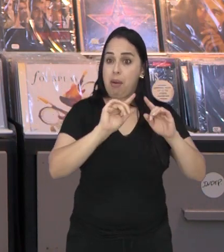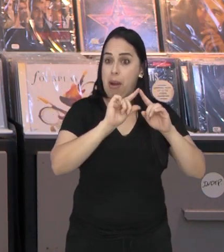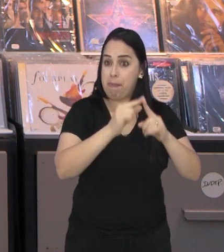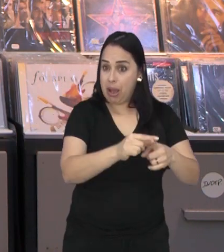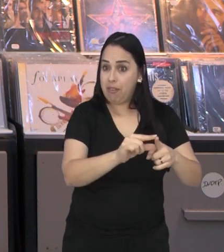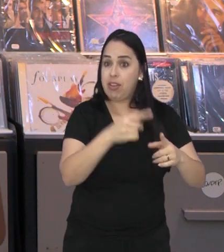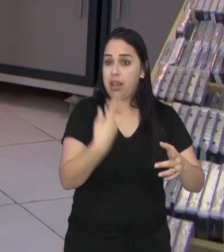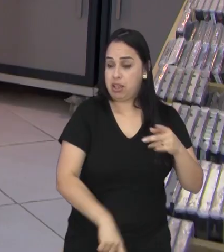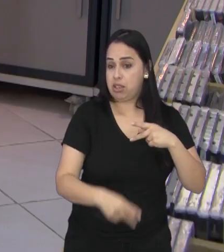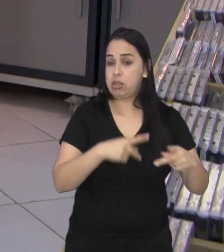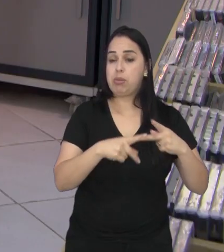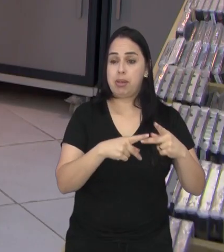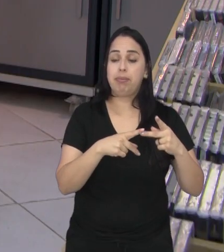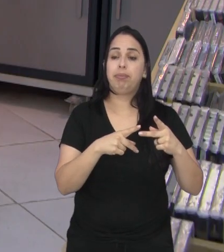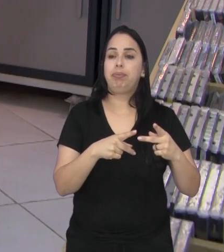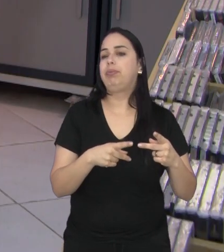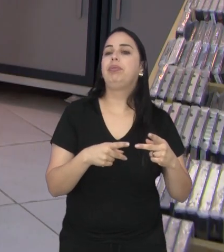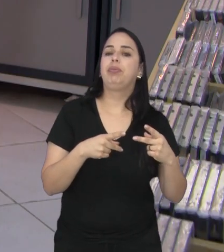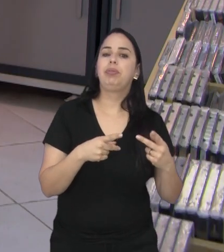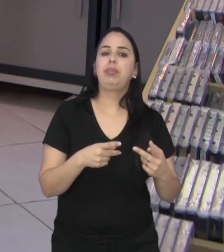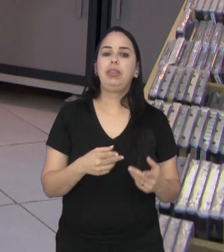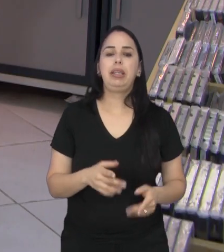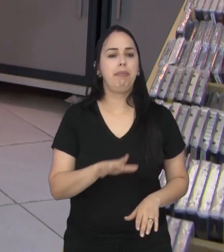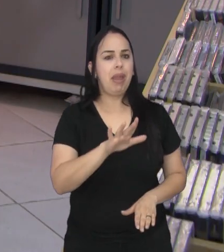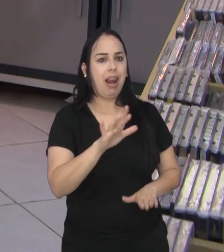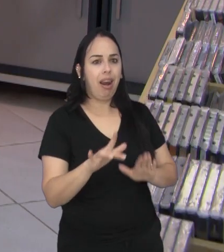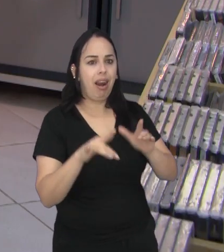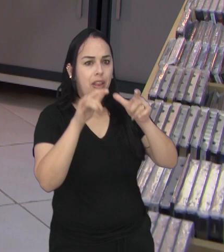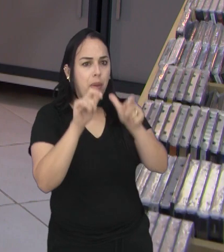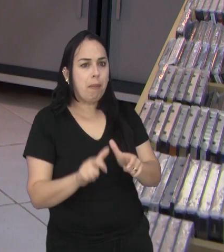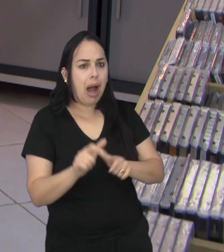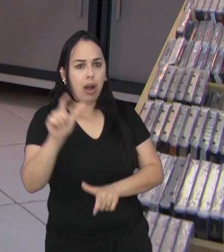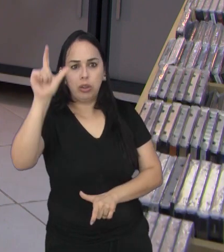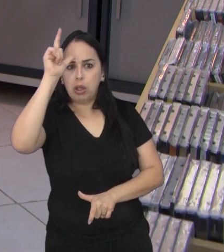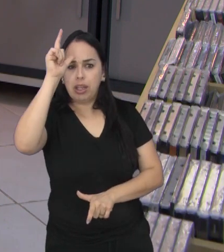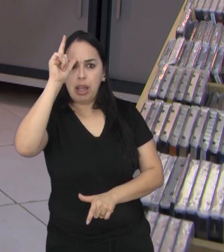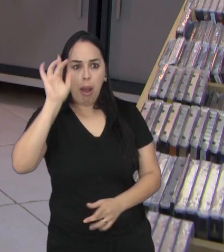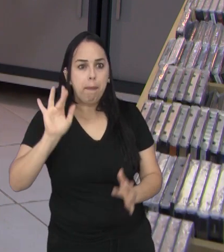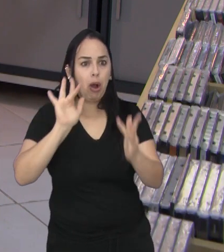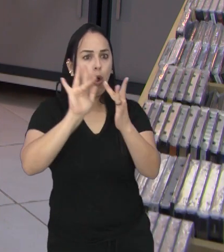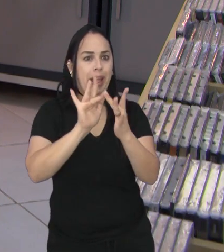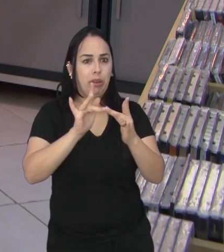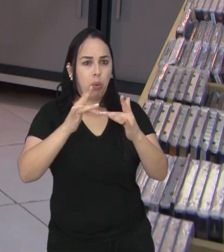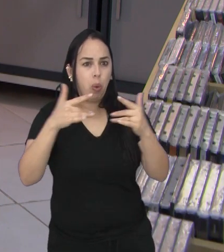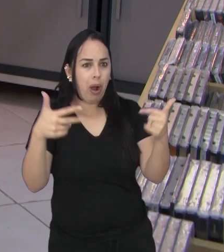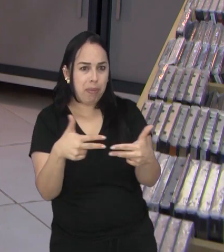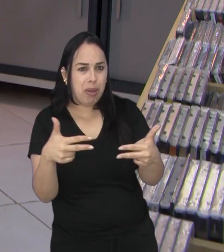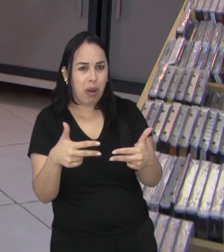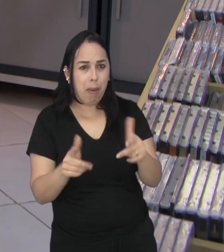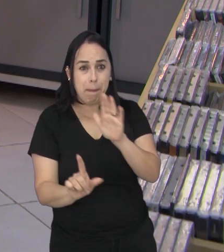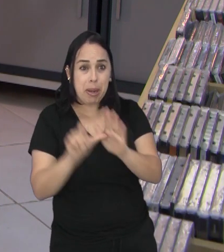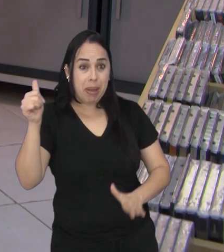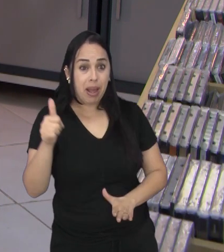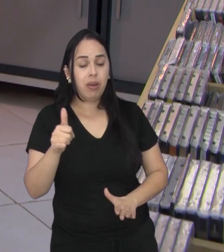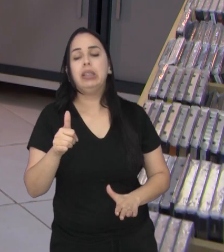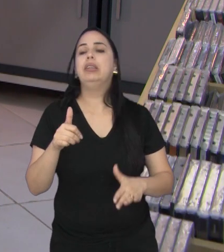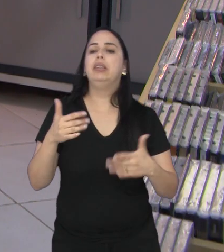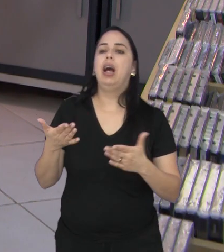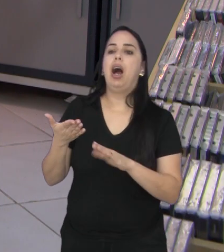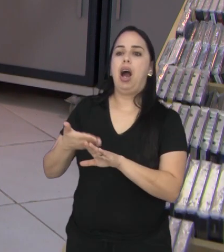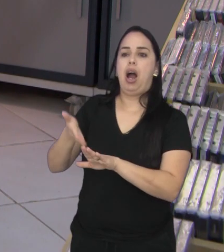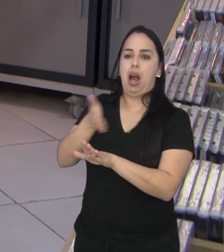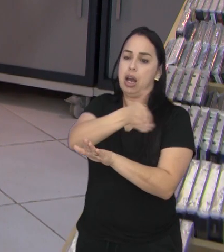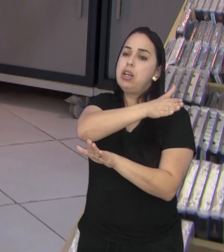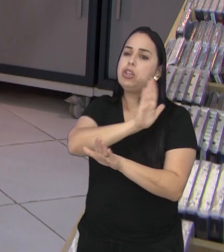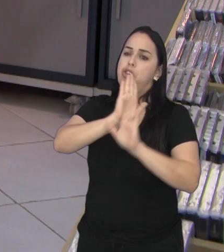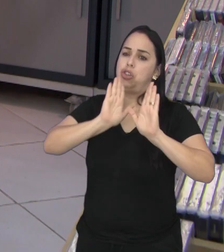José. E foi ali no Campos dos Alemães o primeiro contato ou foi antes? Foi ali no Campos. Antes já tinha, né? Porque assim, eu já